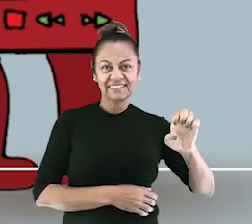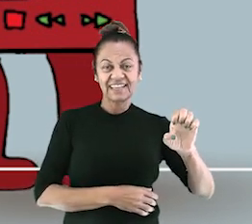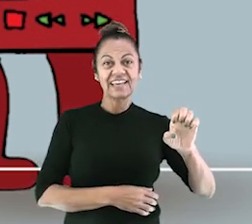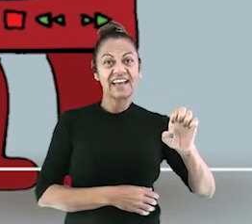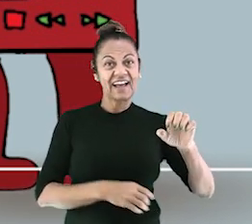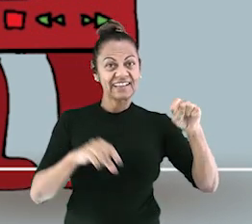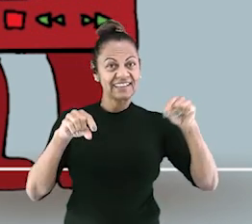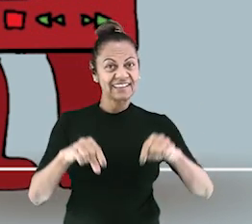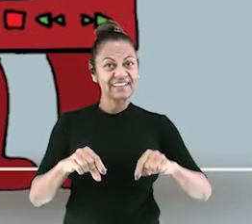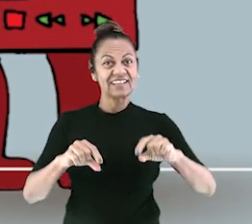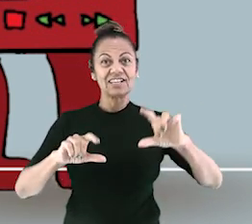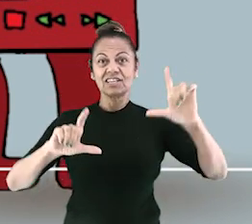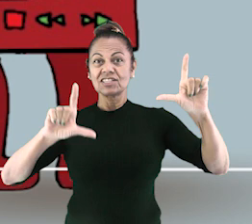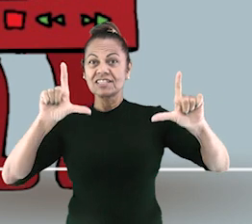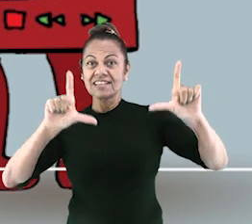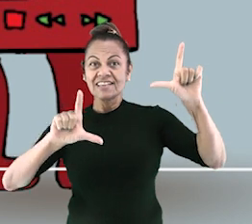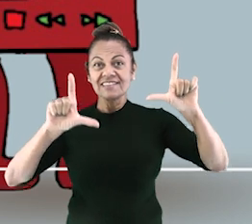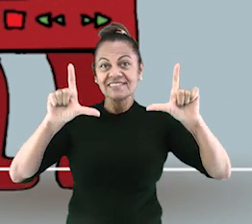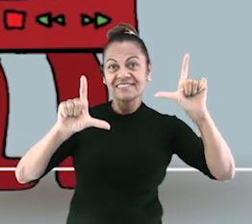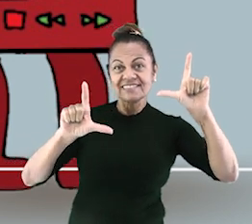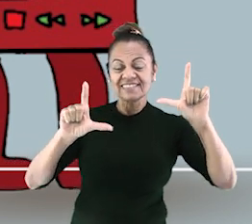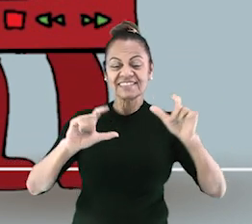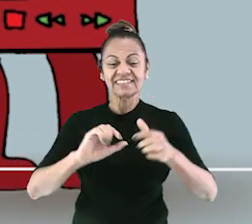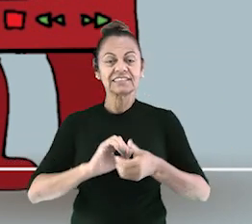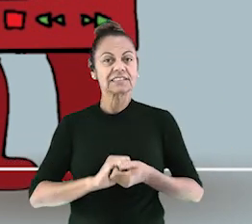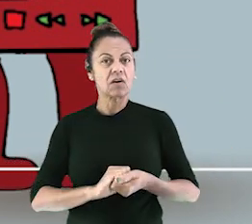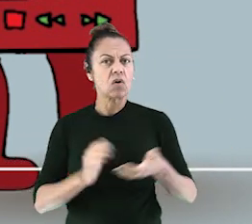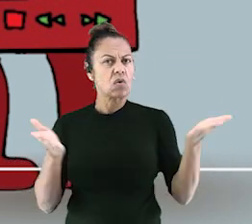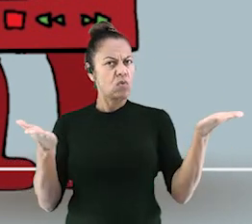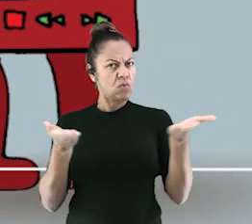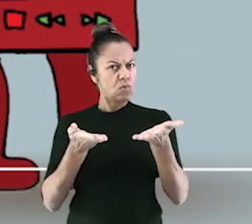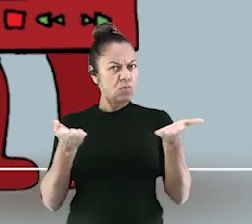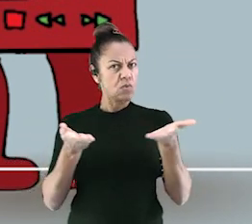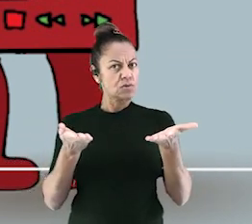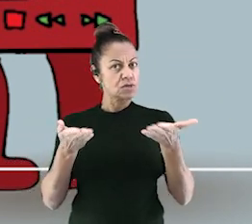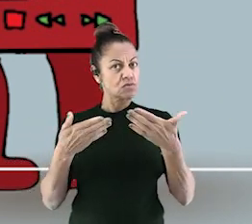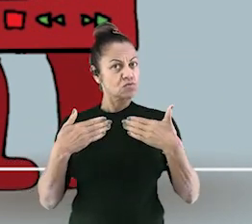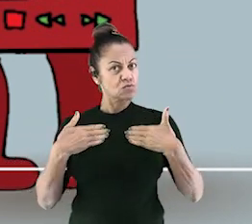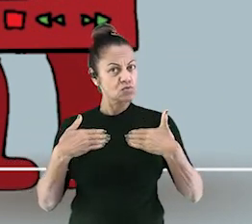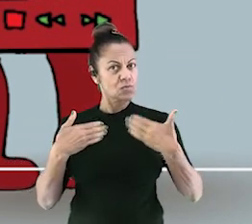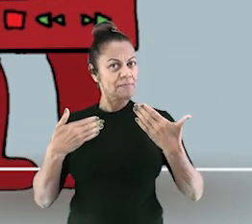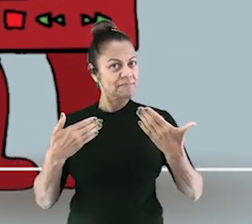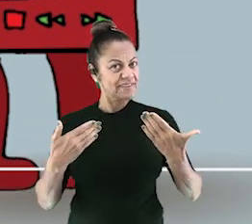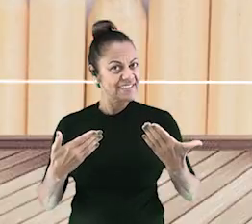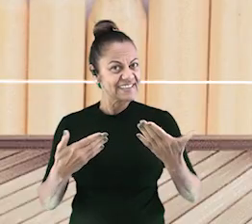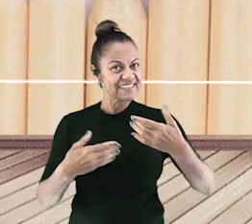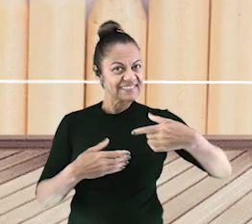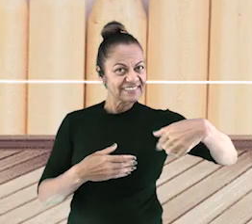Hoje eu trouxe uma surpresa para vocês. Olha só!